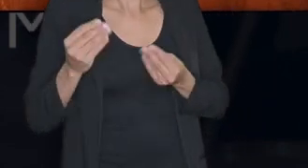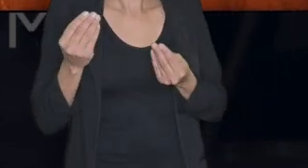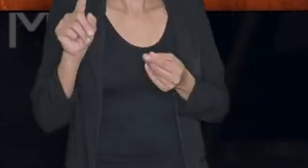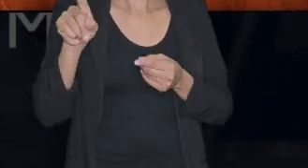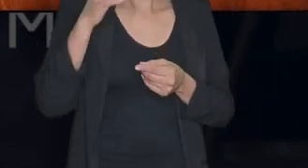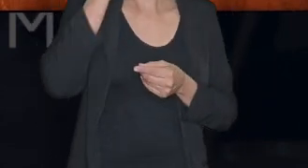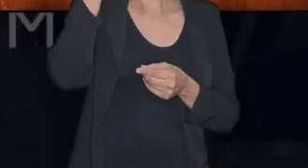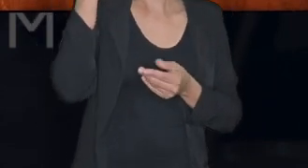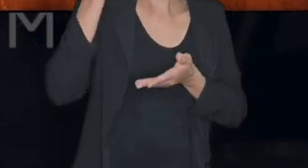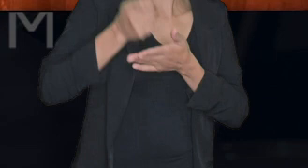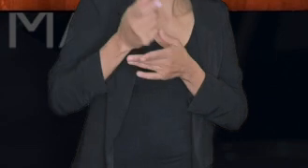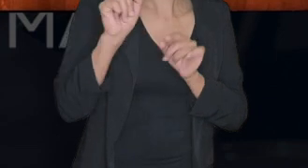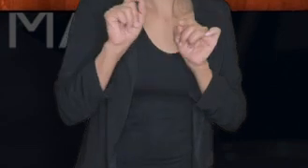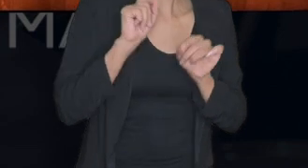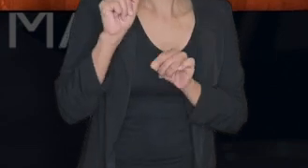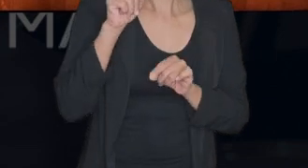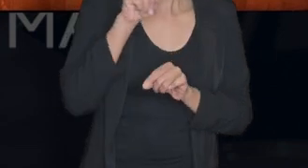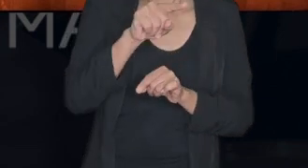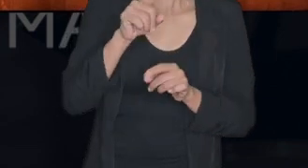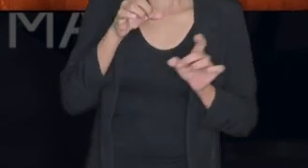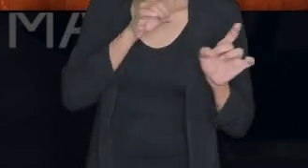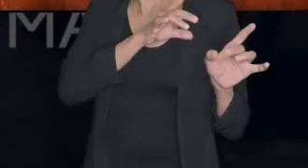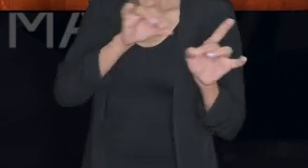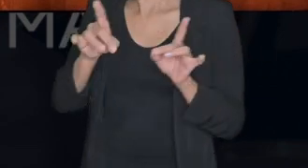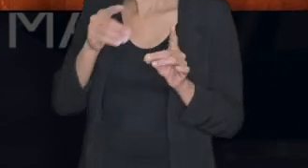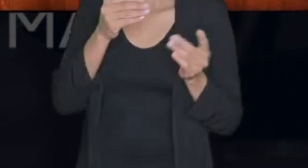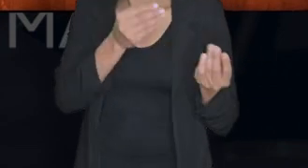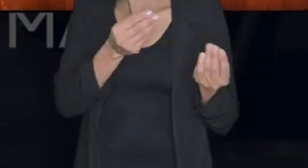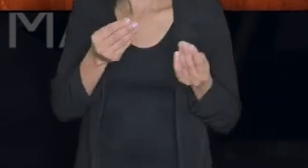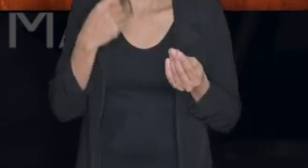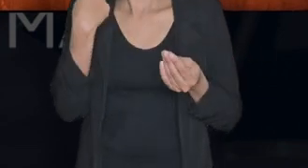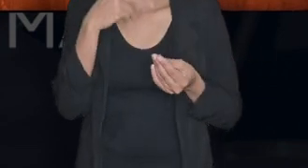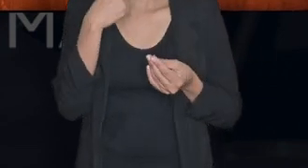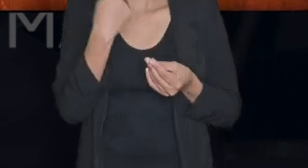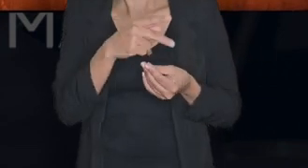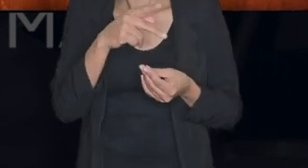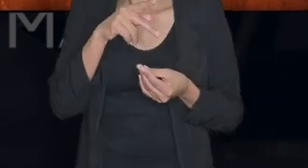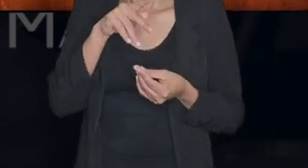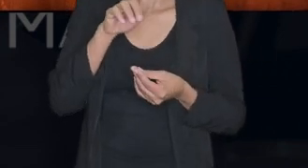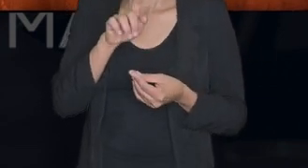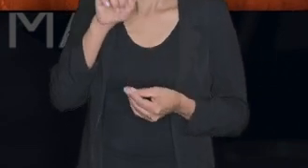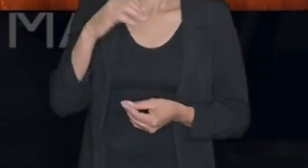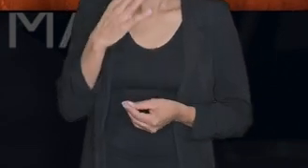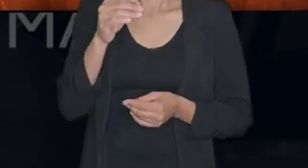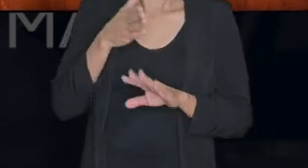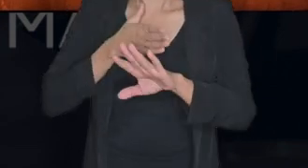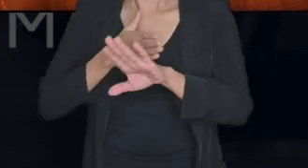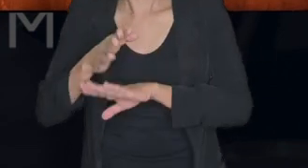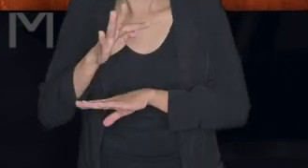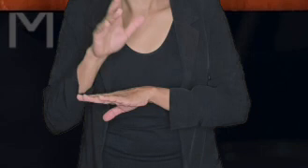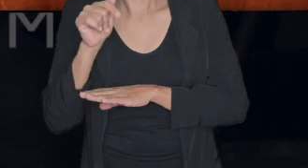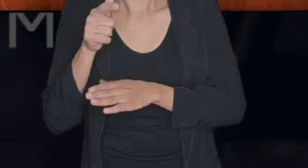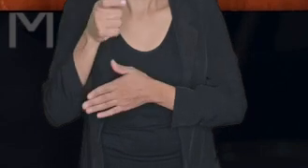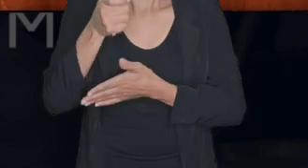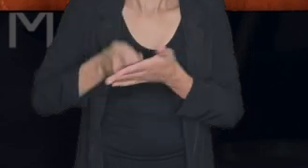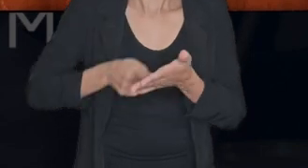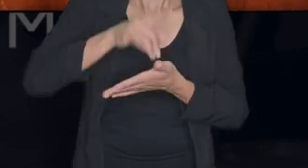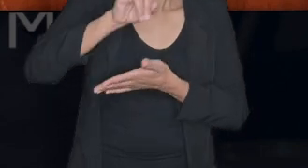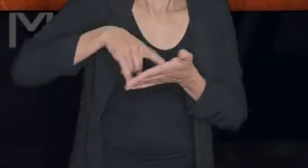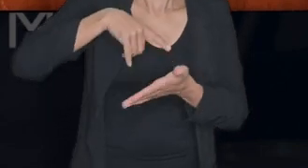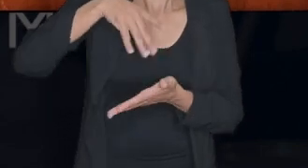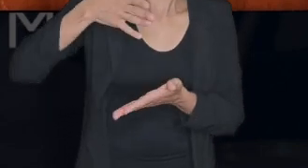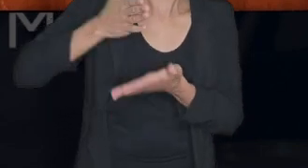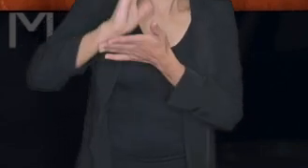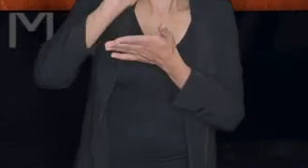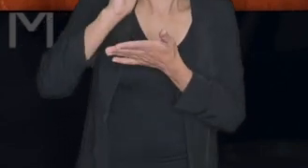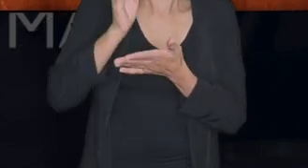que o vendedor exercite seus escrúpulos e vá a um tabelião de notas lavrar a escritura definitiva de compra e venda. Mas